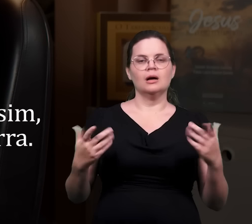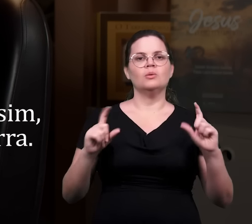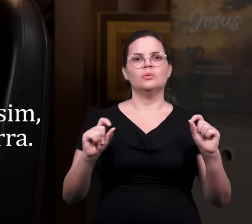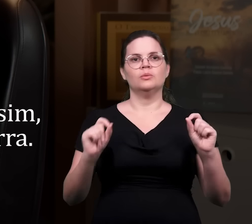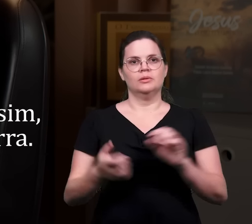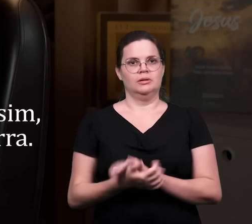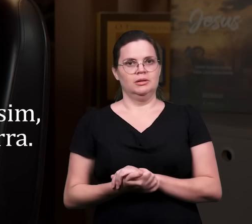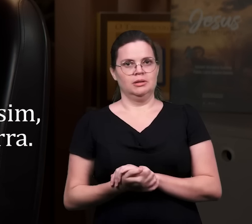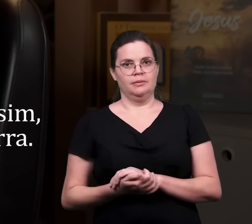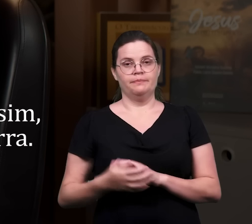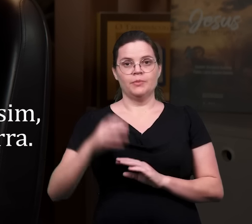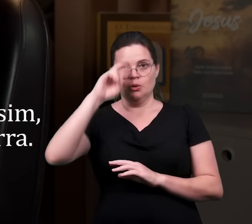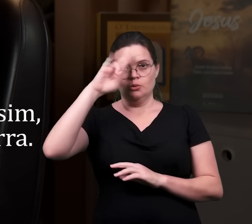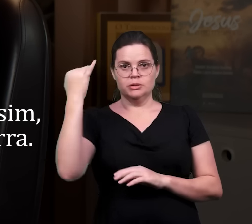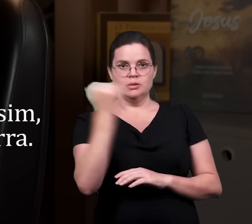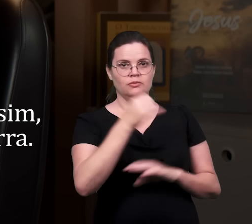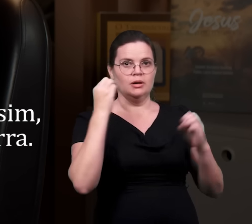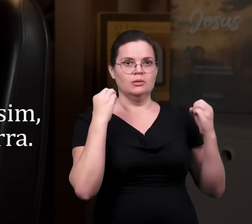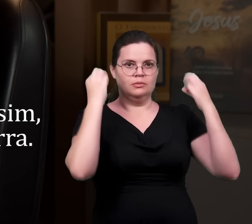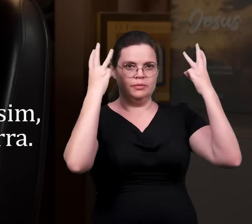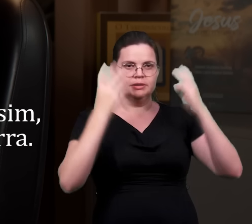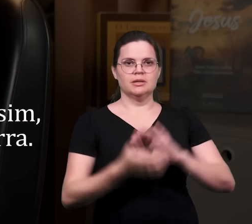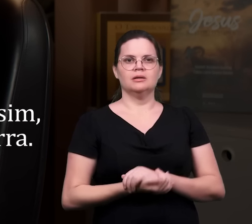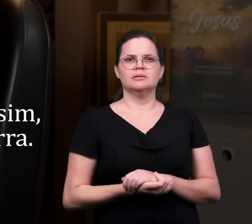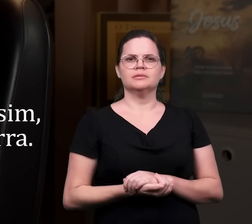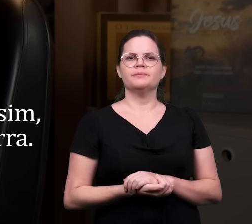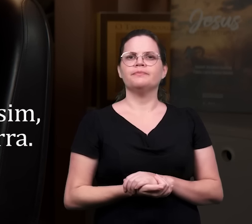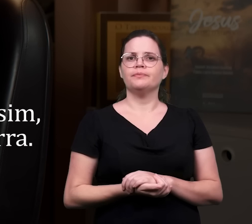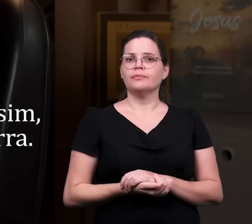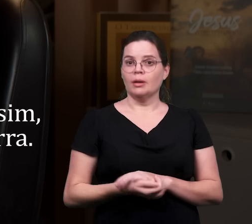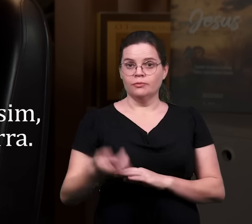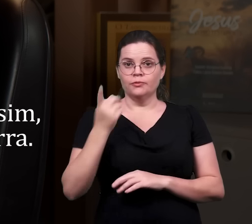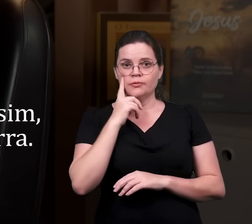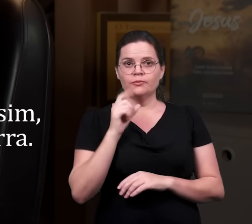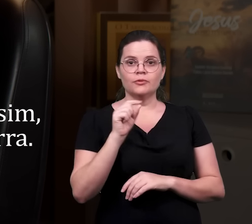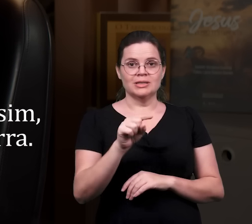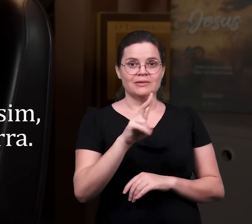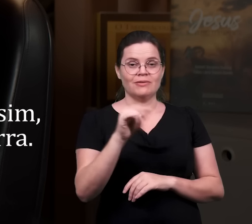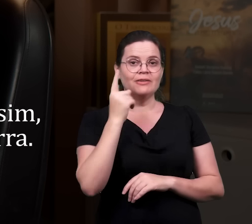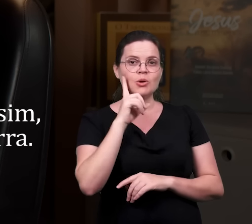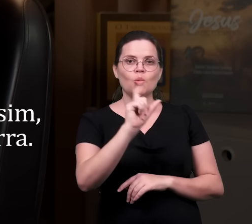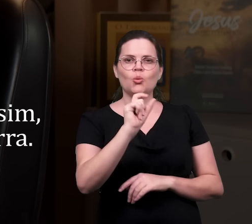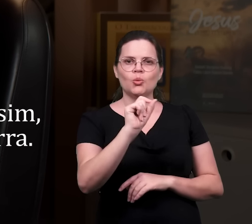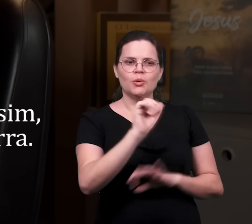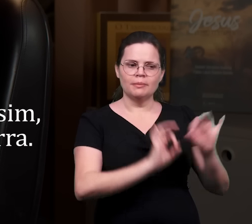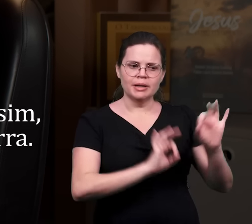diante de toda aquela situação, o Senhor disse a Moisés, agora verás o que hei de fazer a